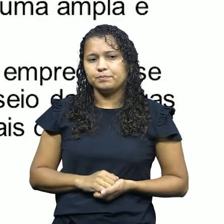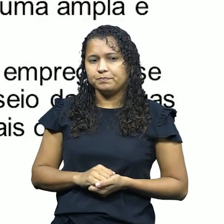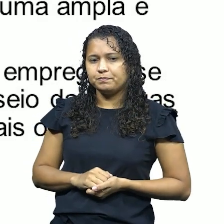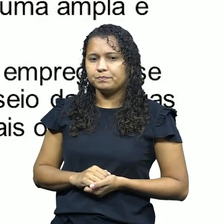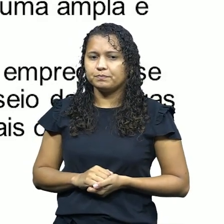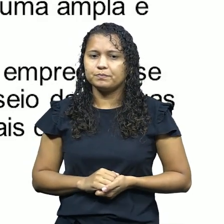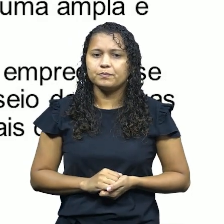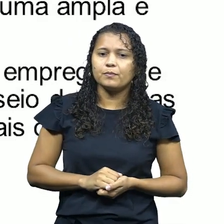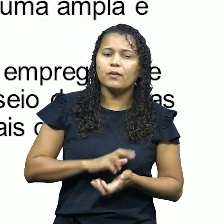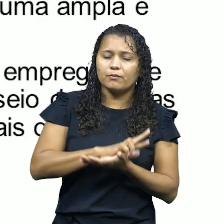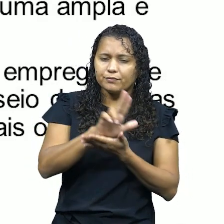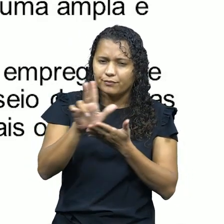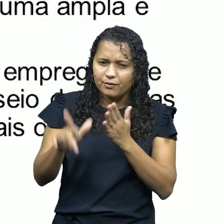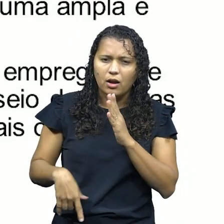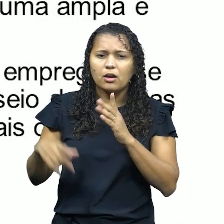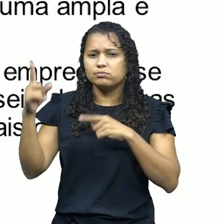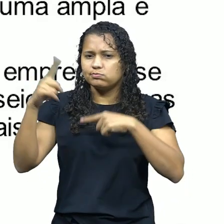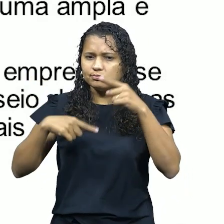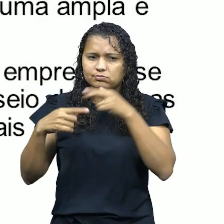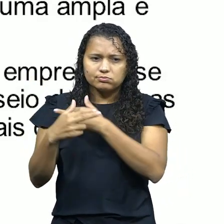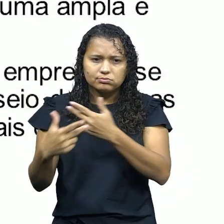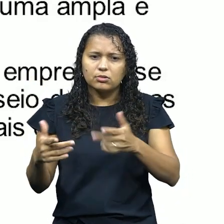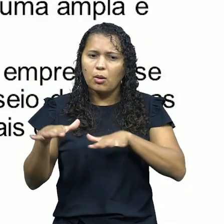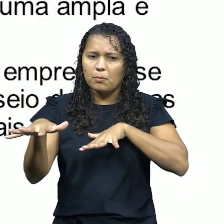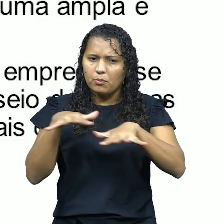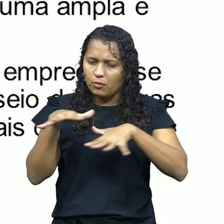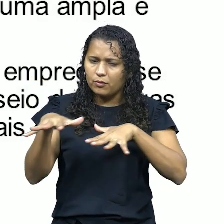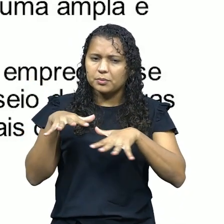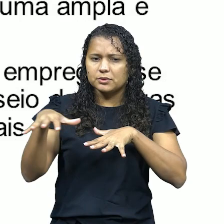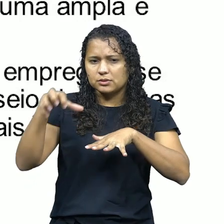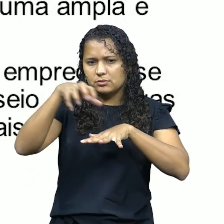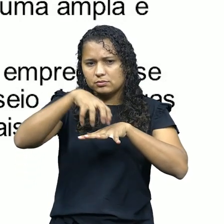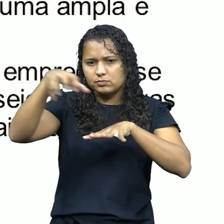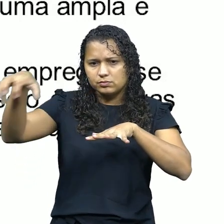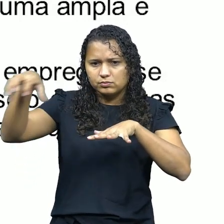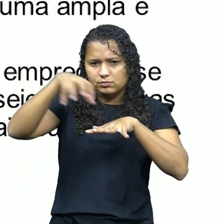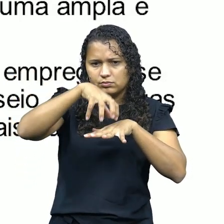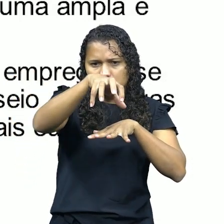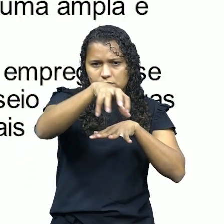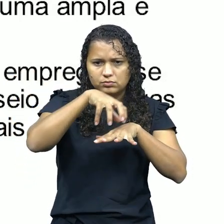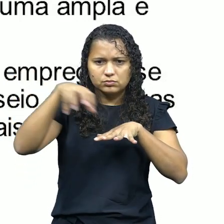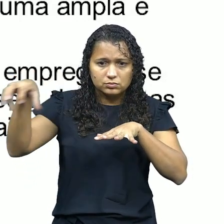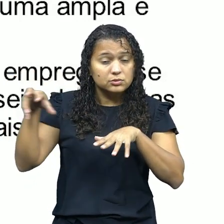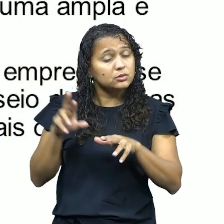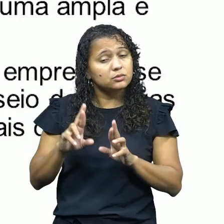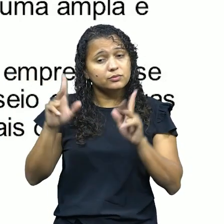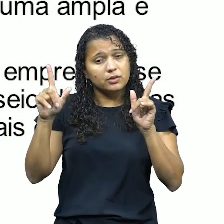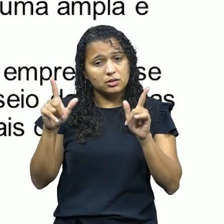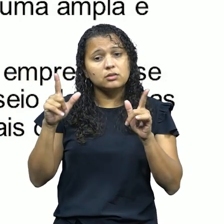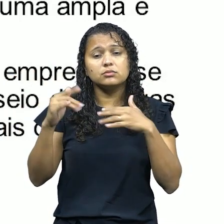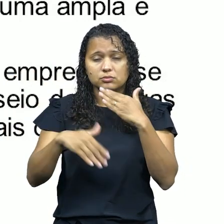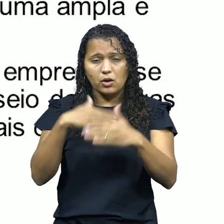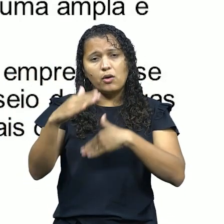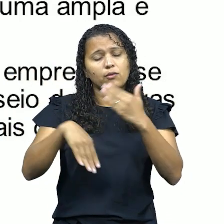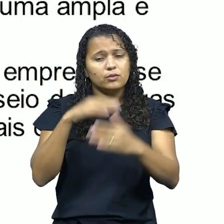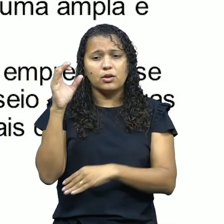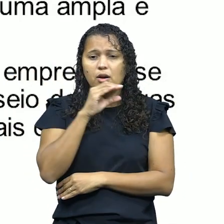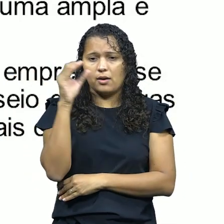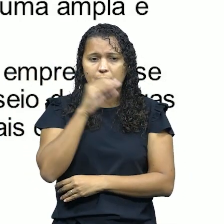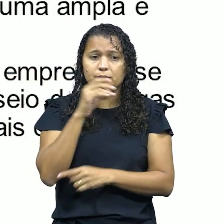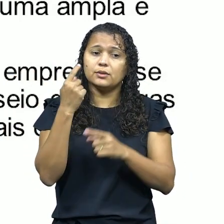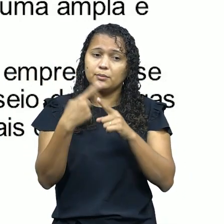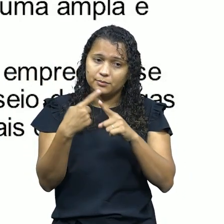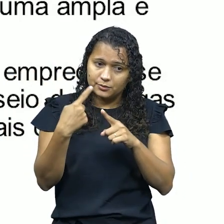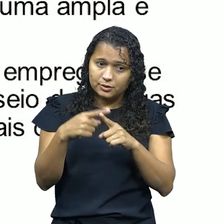tipos, funções e características dos equipamentos portuários e de movimentação de cargas, eles são variados e de evolução rápida.